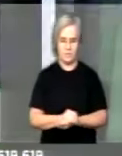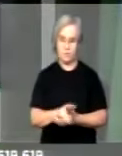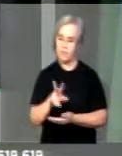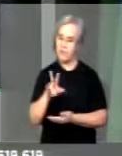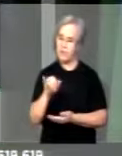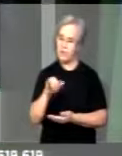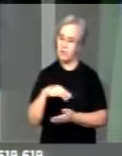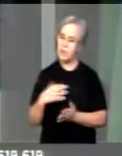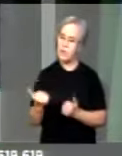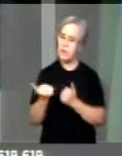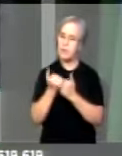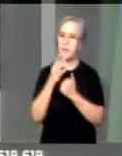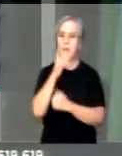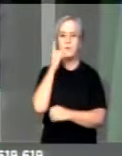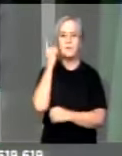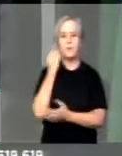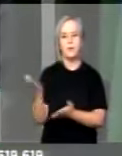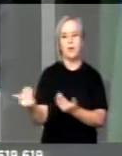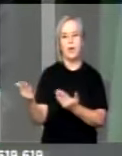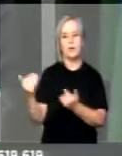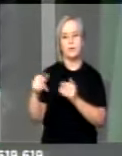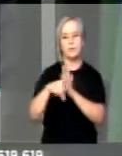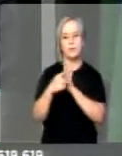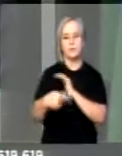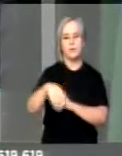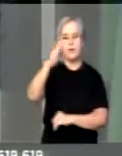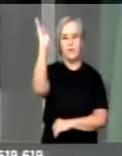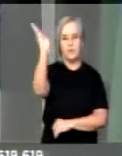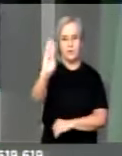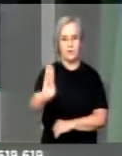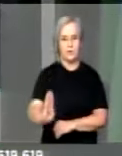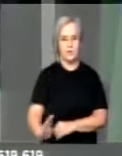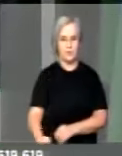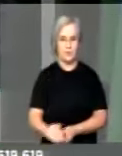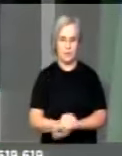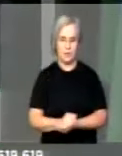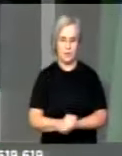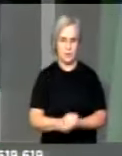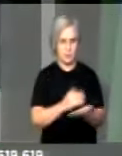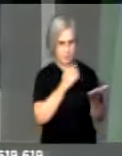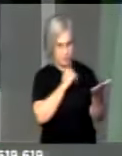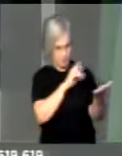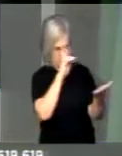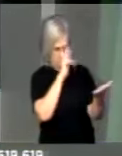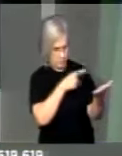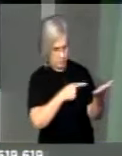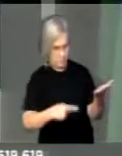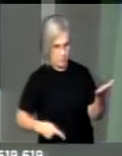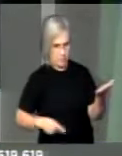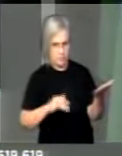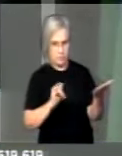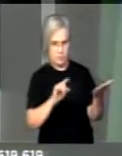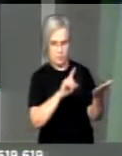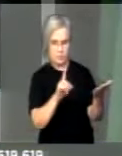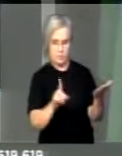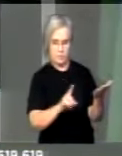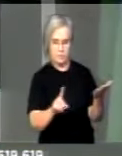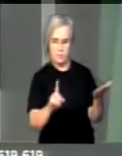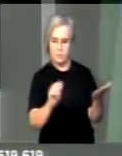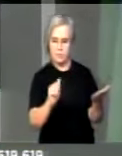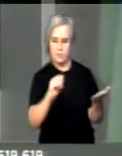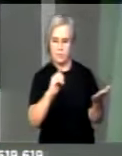deputados jovens brasileiros. Caro presidente Zalci, presidindo a